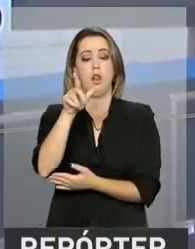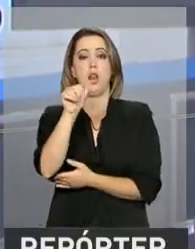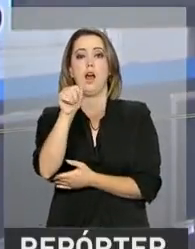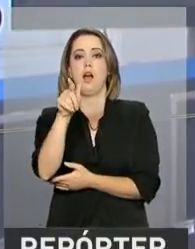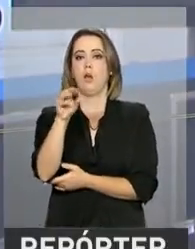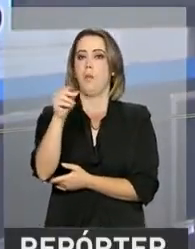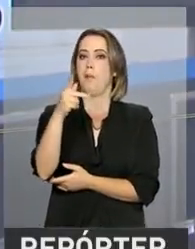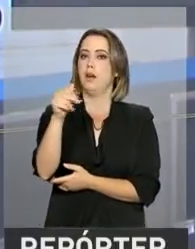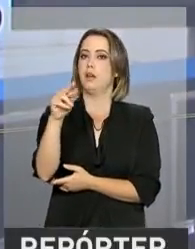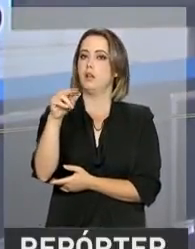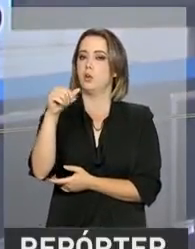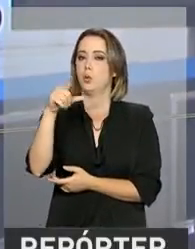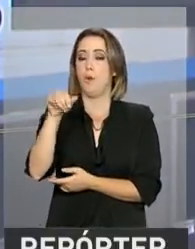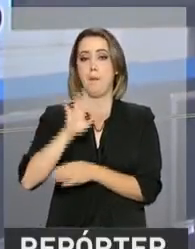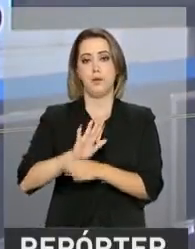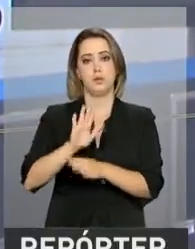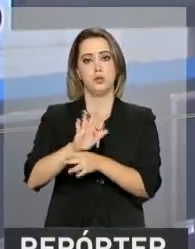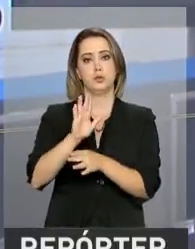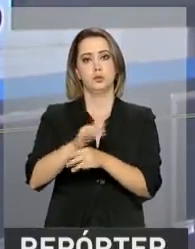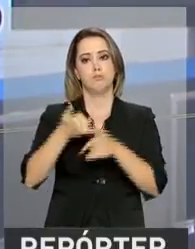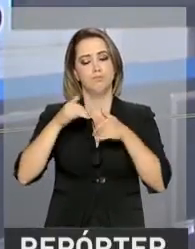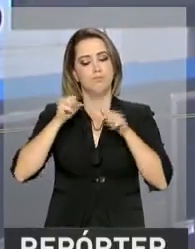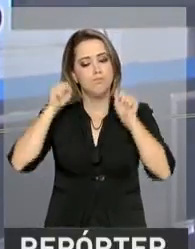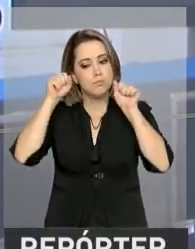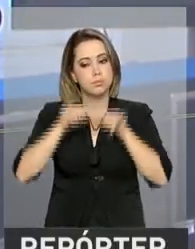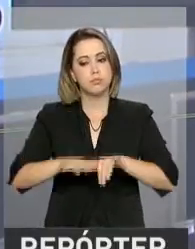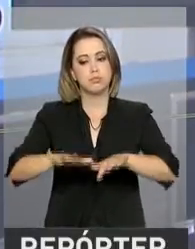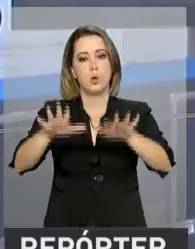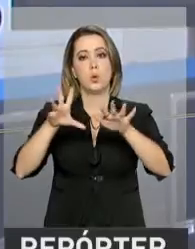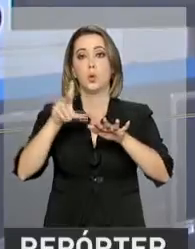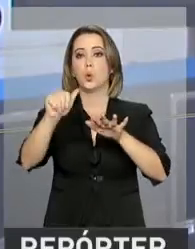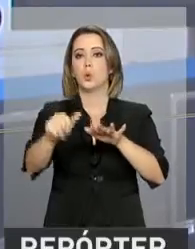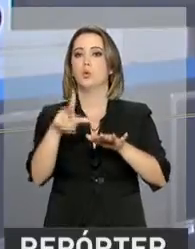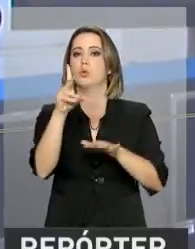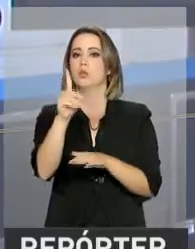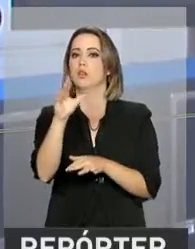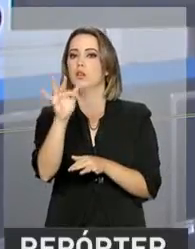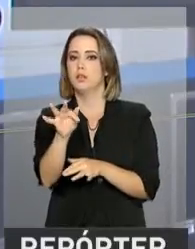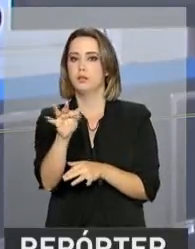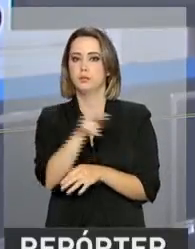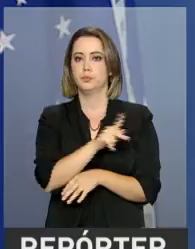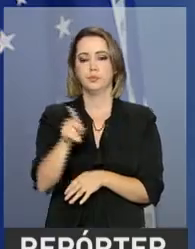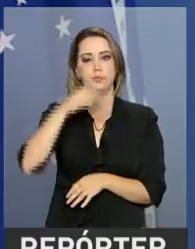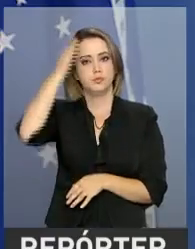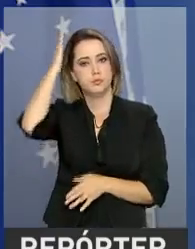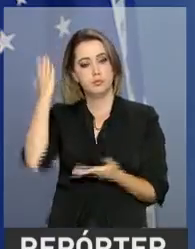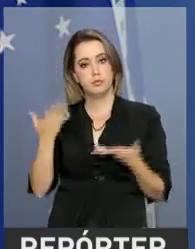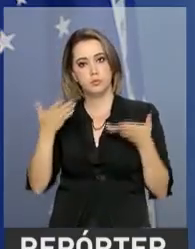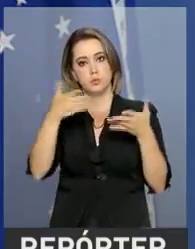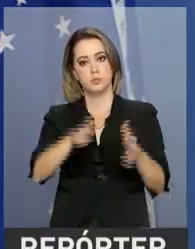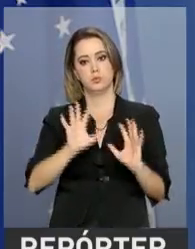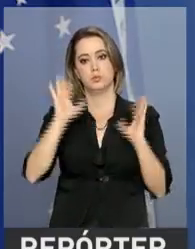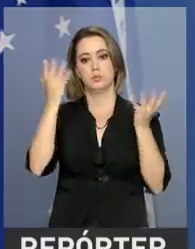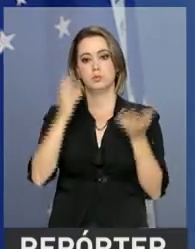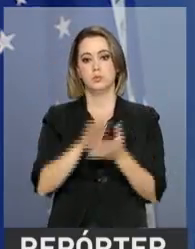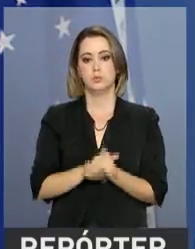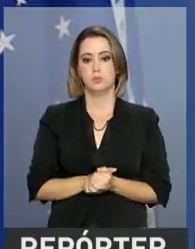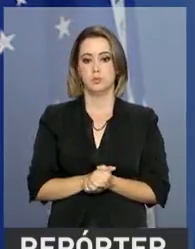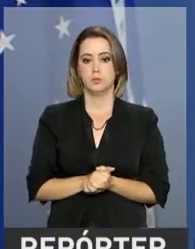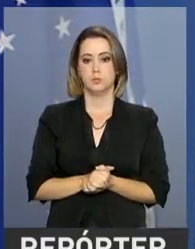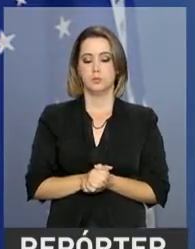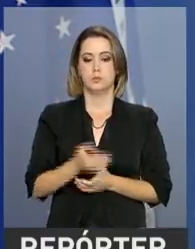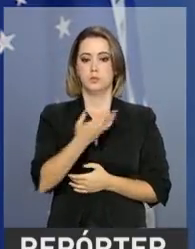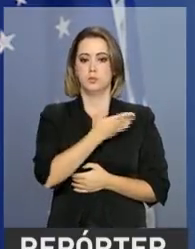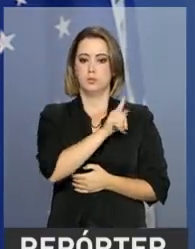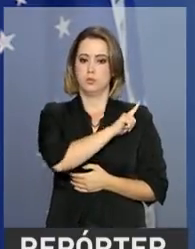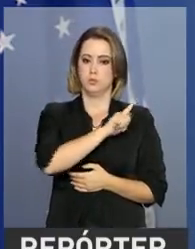de cidades do df o presidente michel temer participou da cerimônia o governador lindenberg